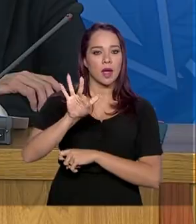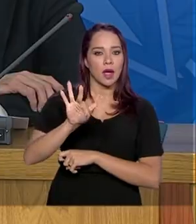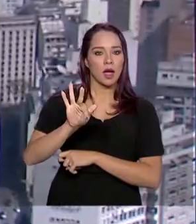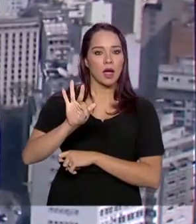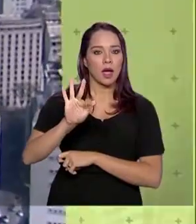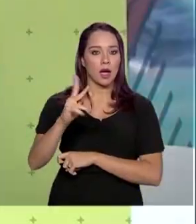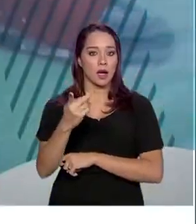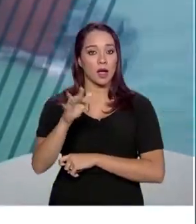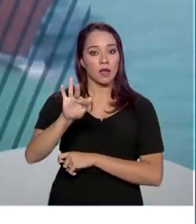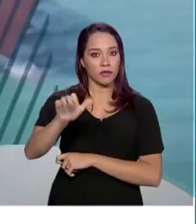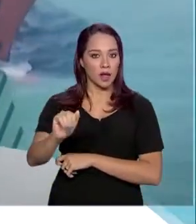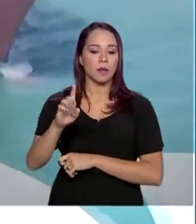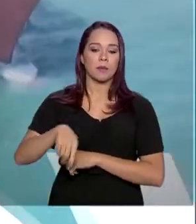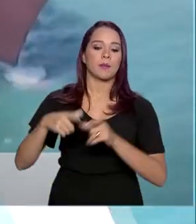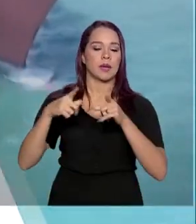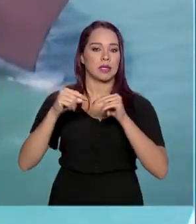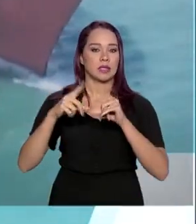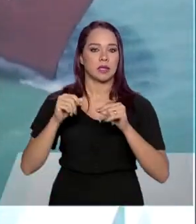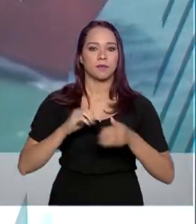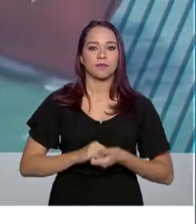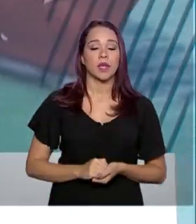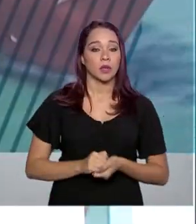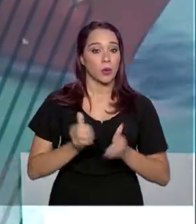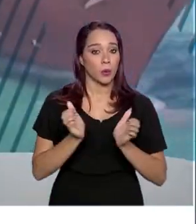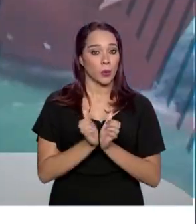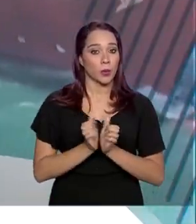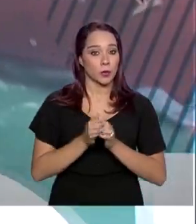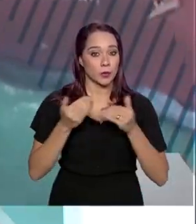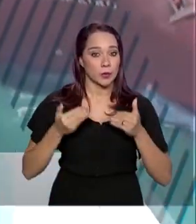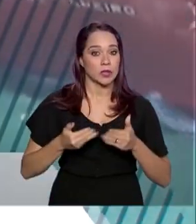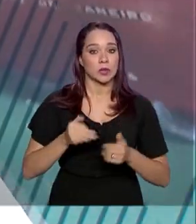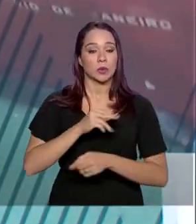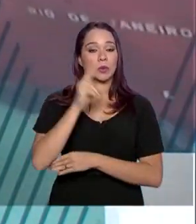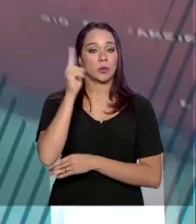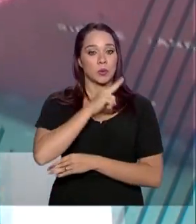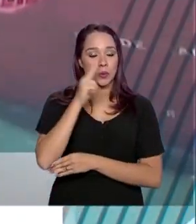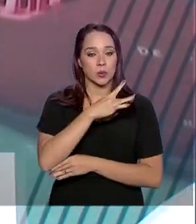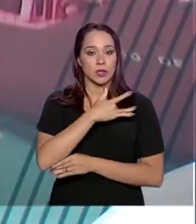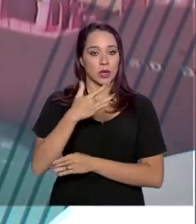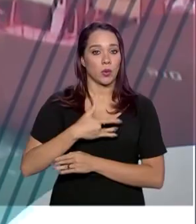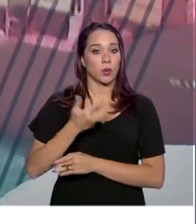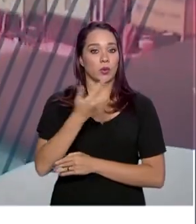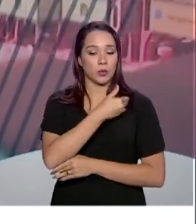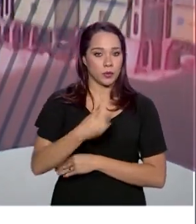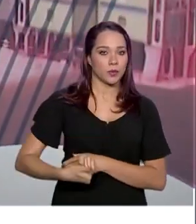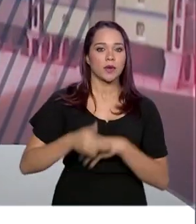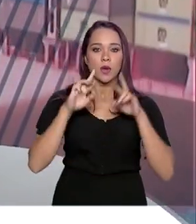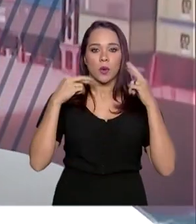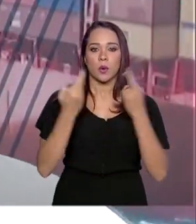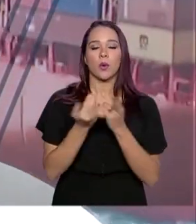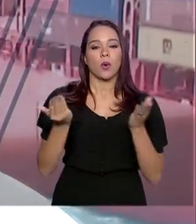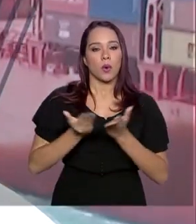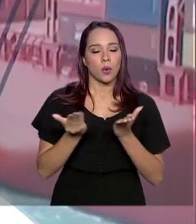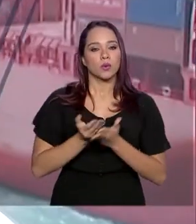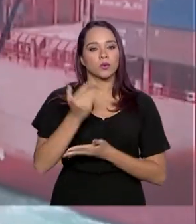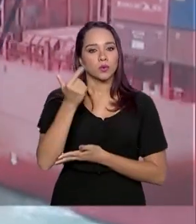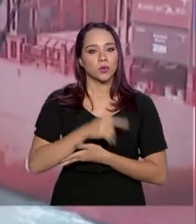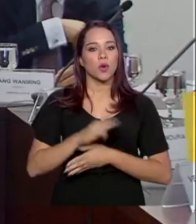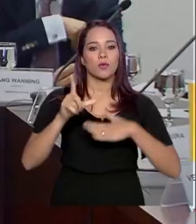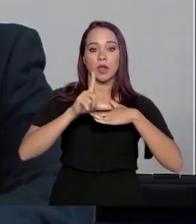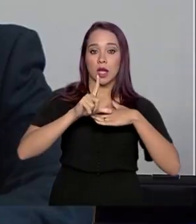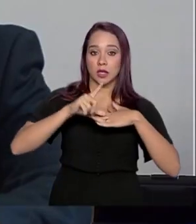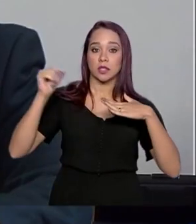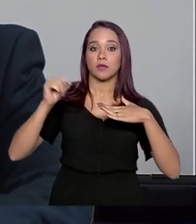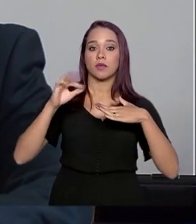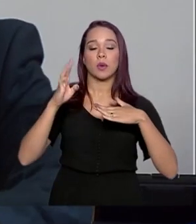Brasília. E o Grupo Interministerial de Emergência em Saúde Pública se reuniu hoje, mais uma vez, na Casa Civil,